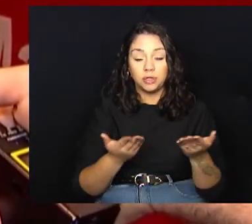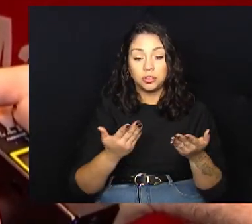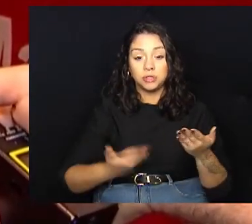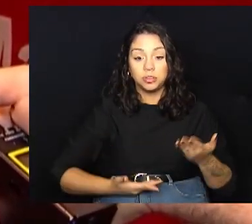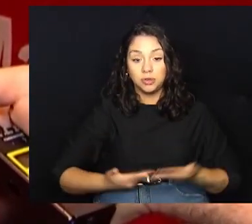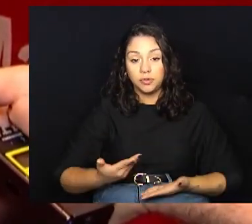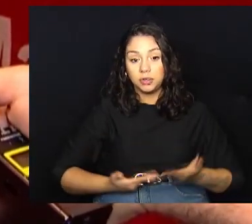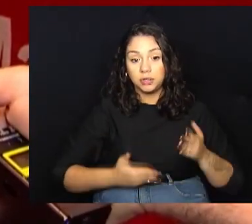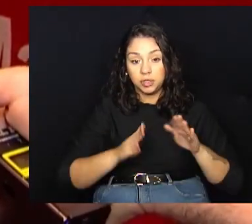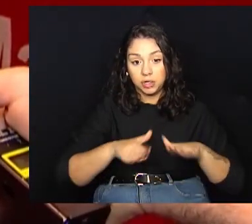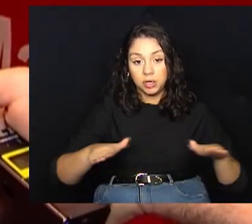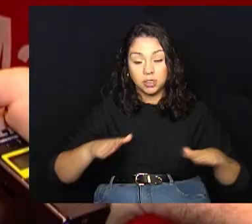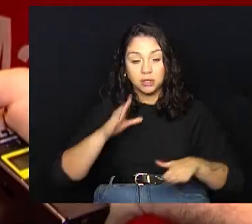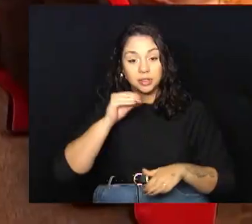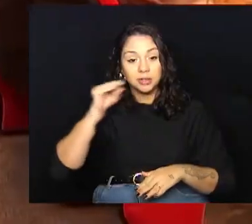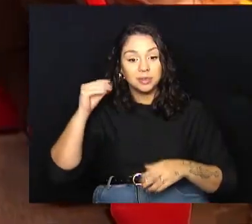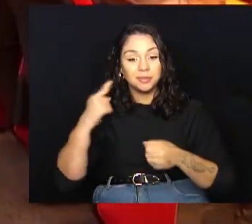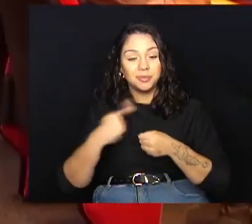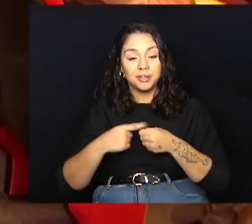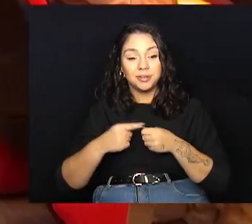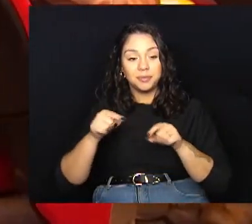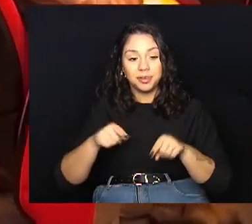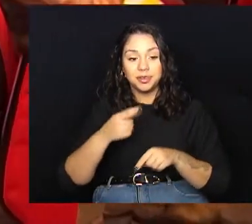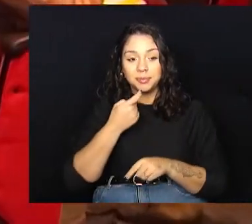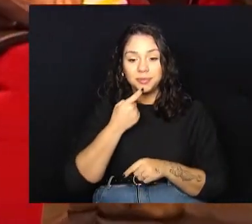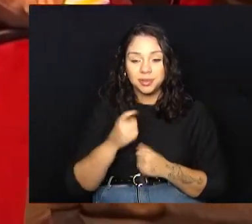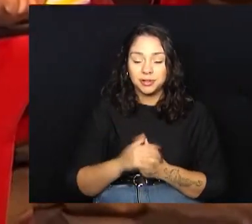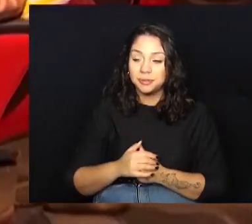e adolescentes do município de Campinas